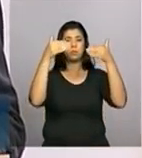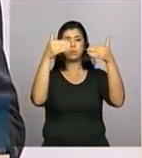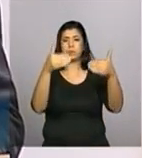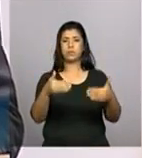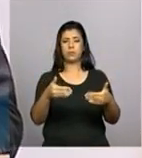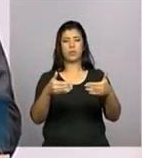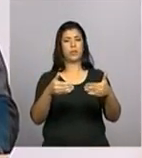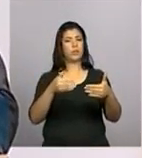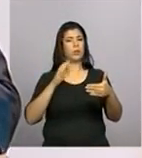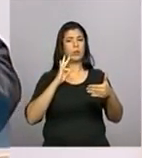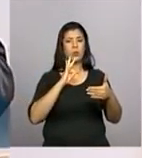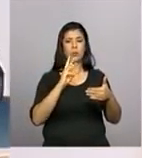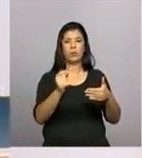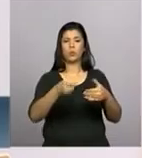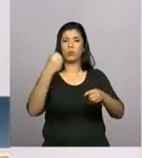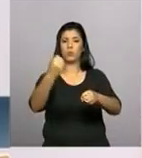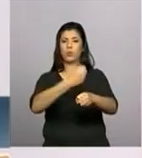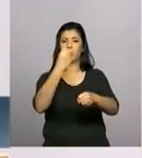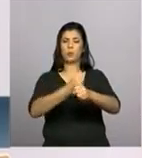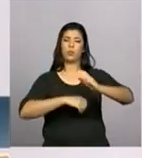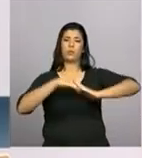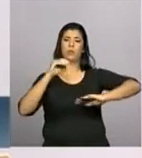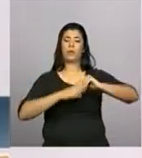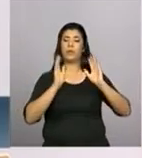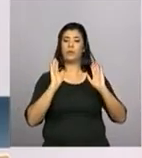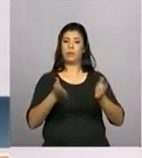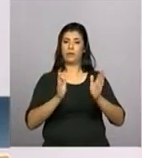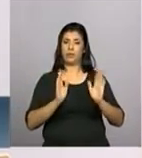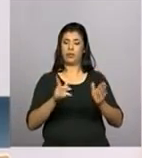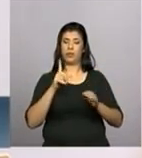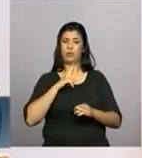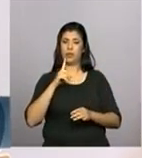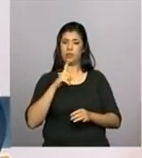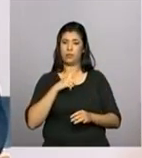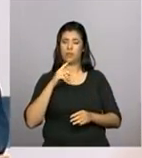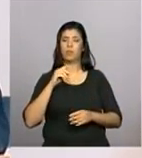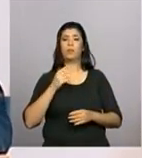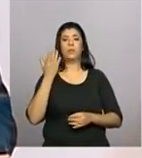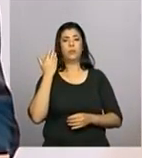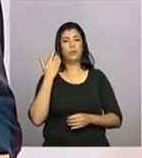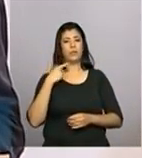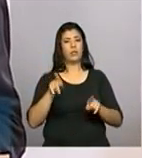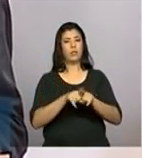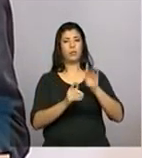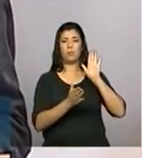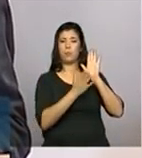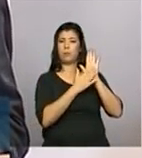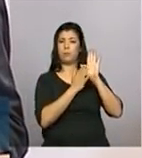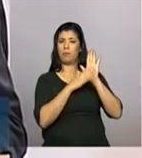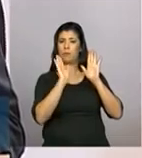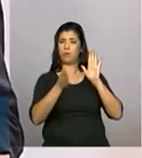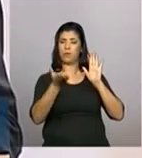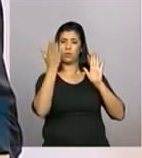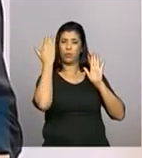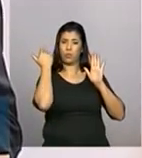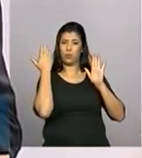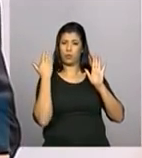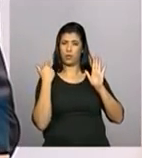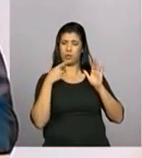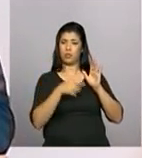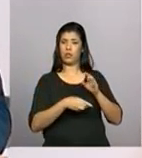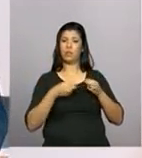obras, diante de todas as ações, diante de todas as propostas que têm sido feitas